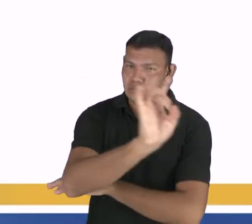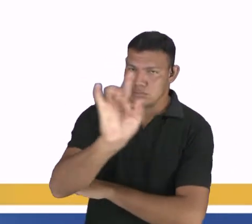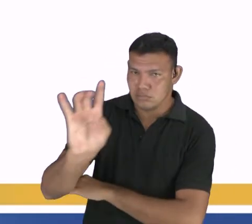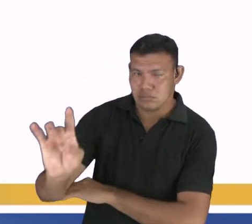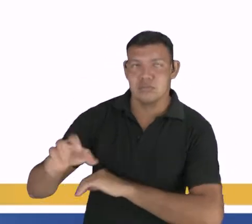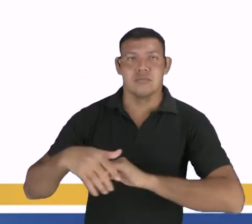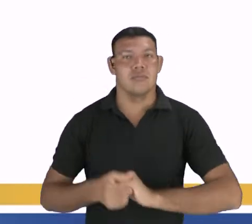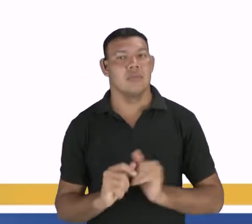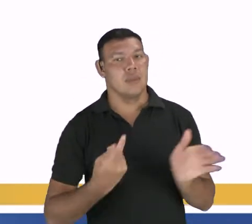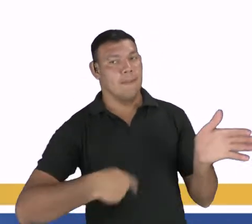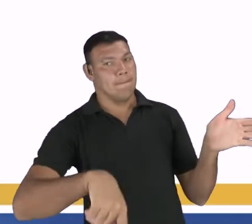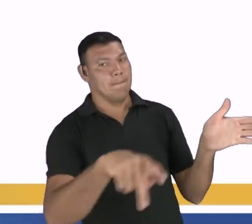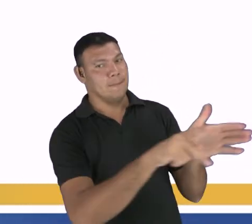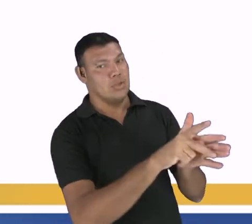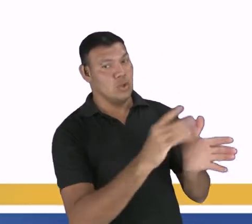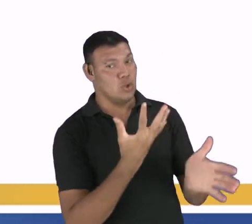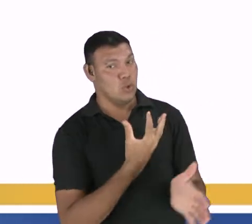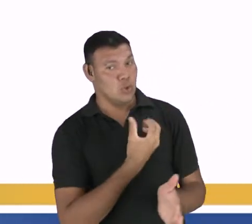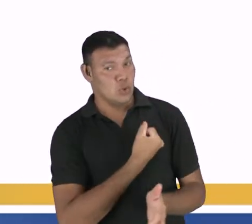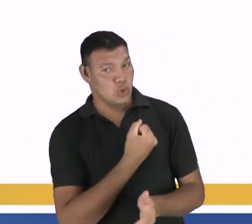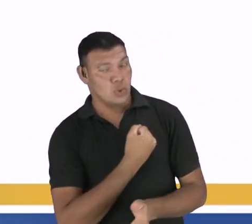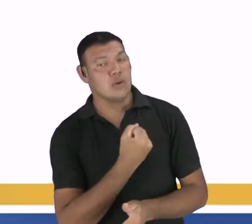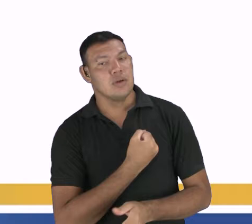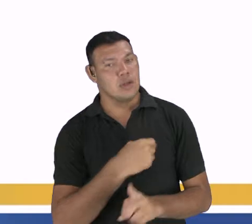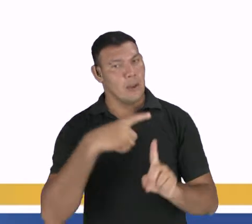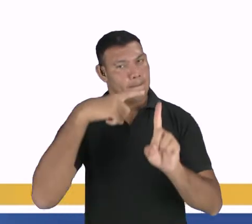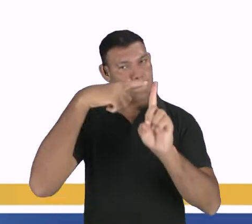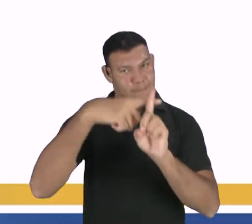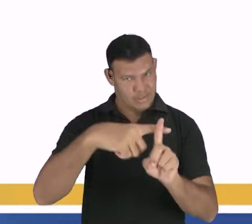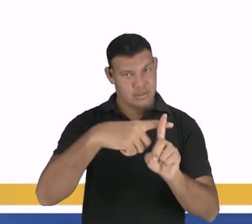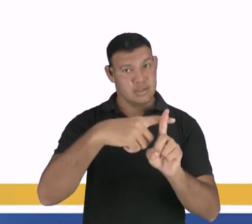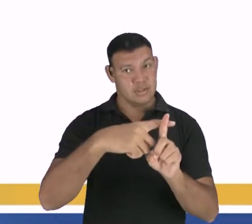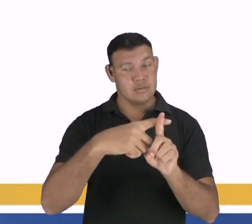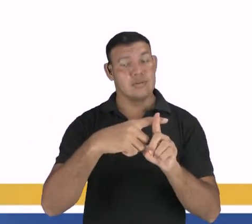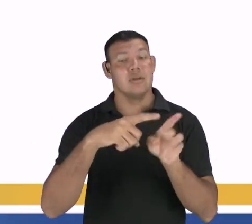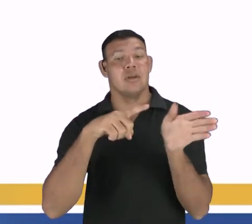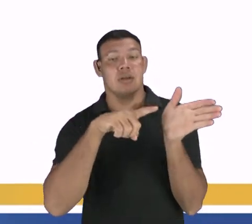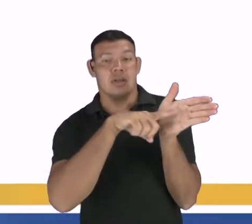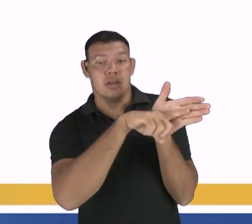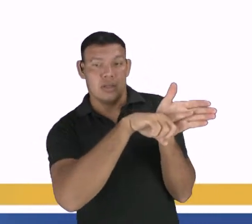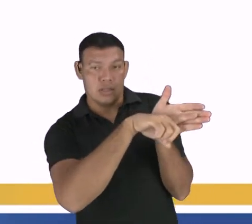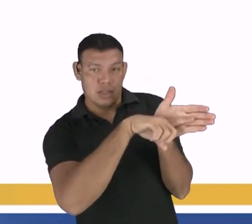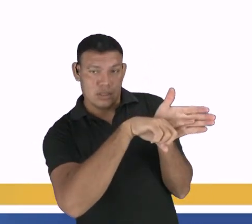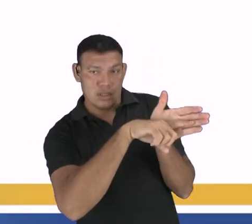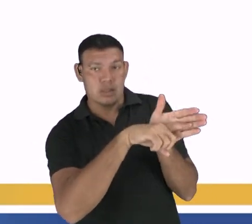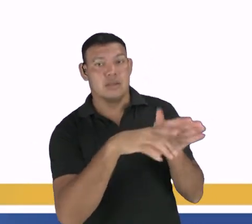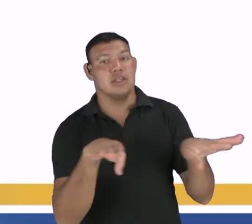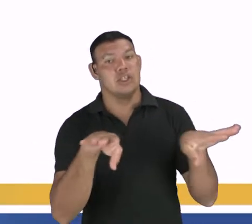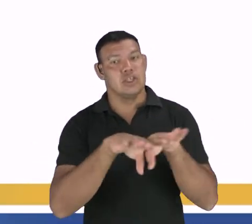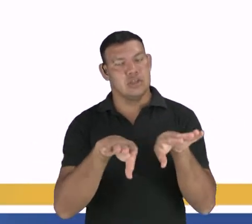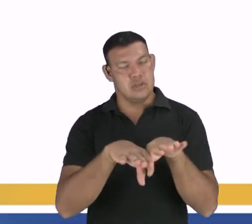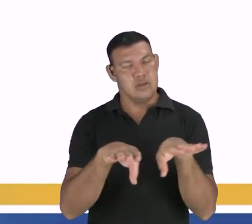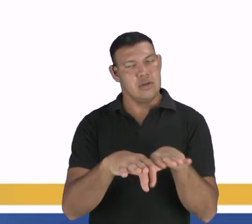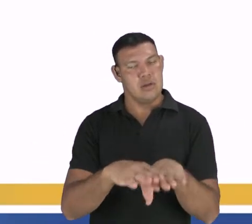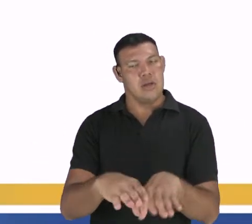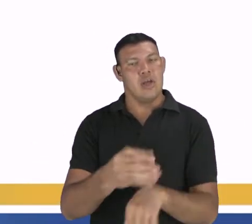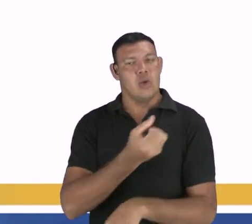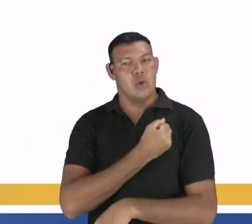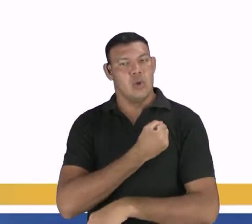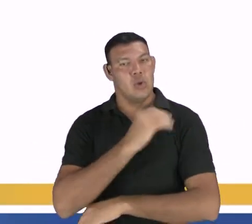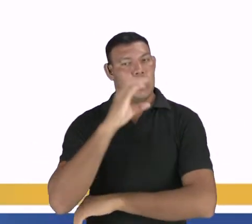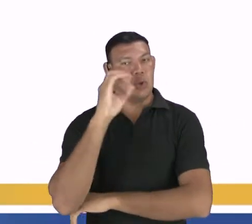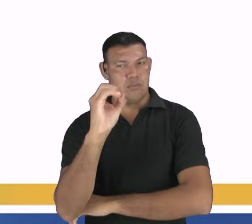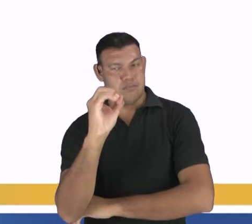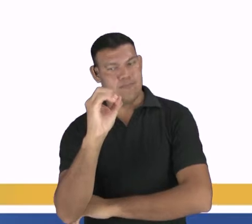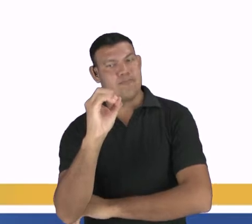números inteiros todos os números positivos, negativos e também o número zero, né, que é um número que não é